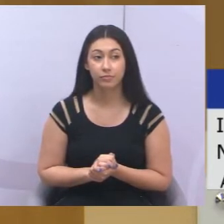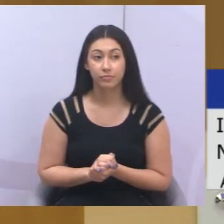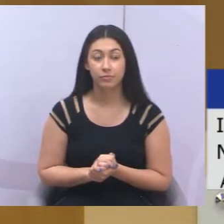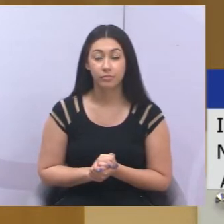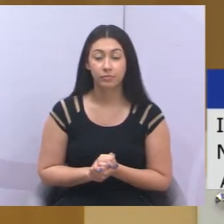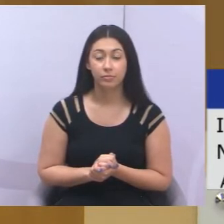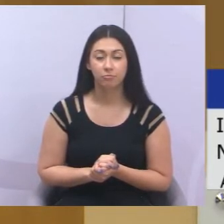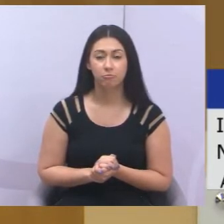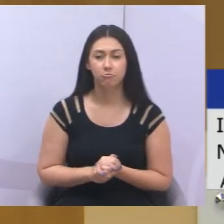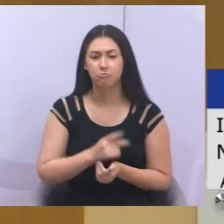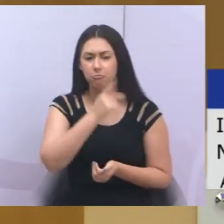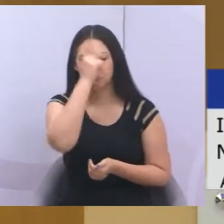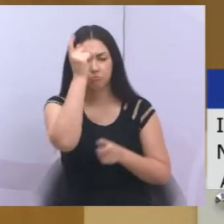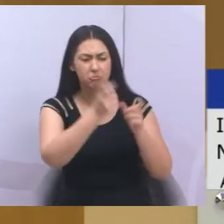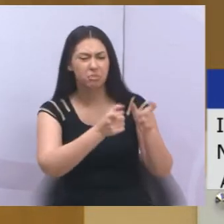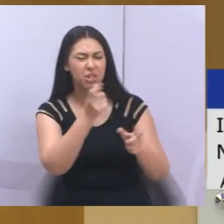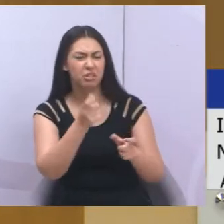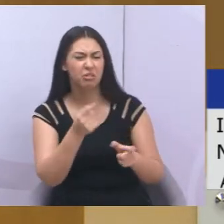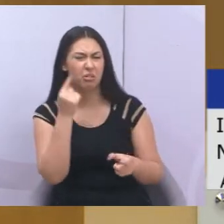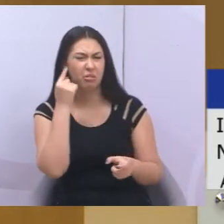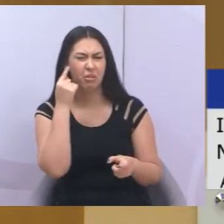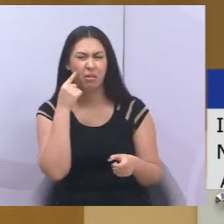para muitos, críticas,